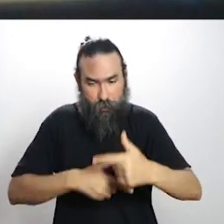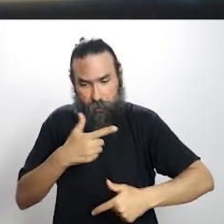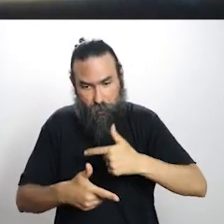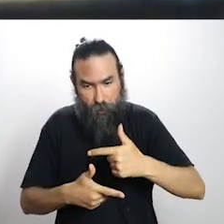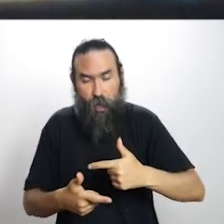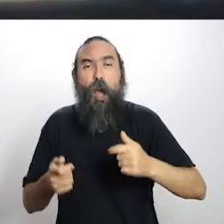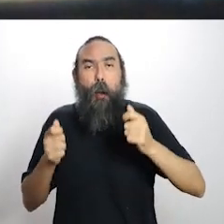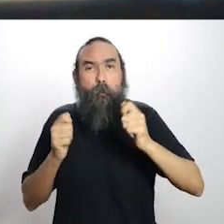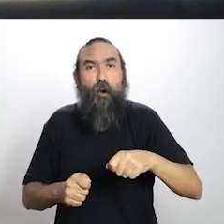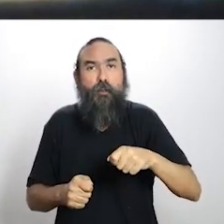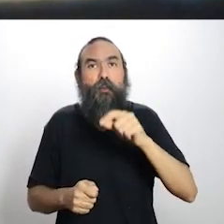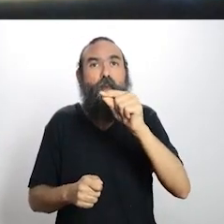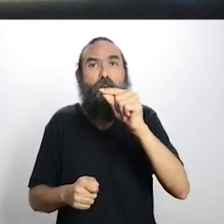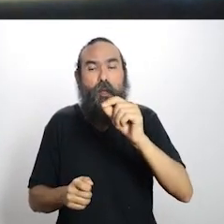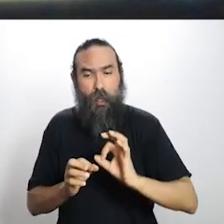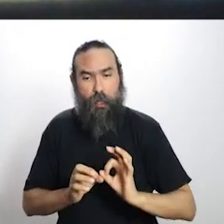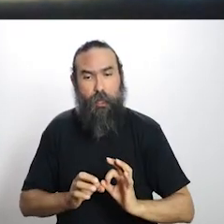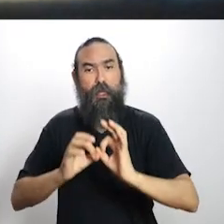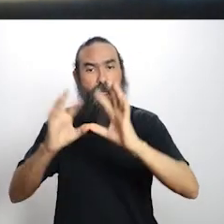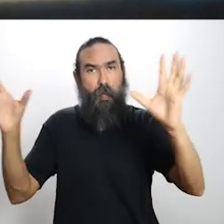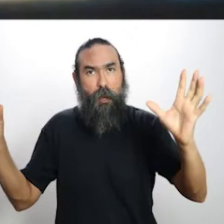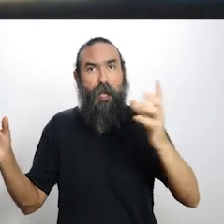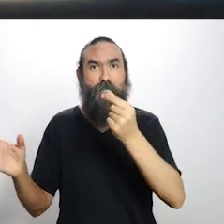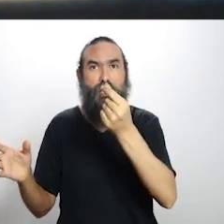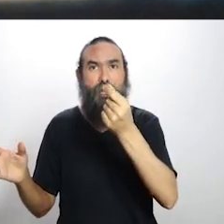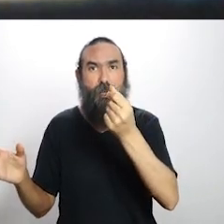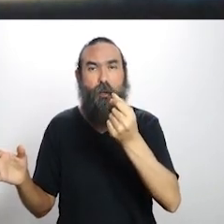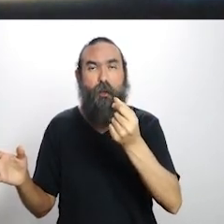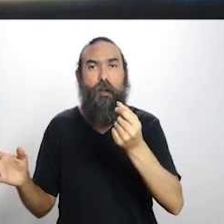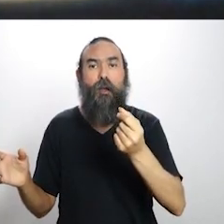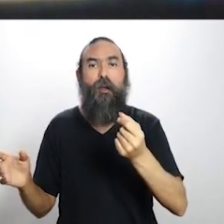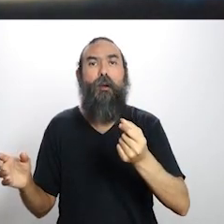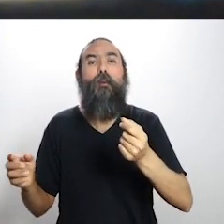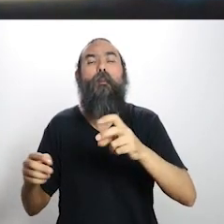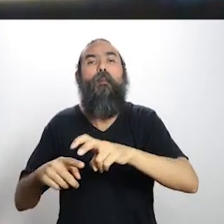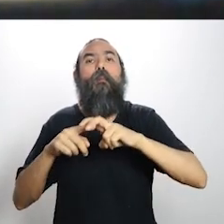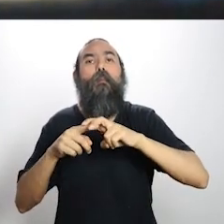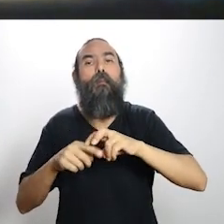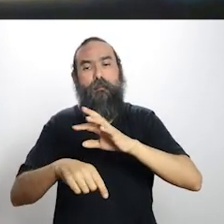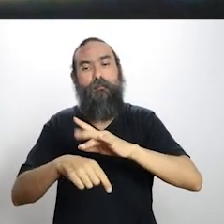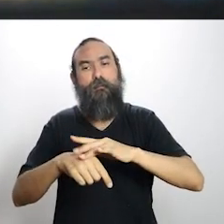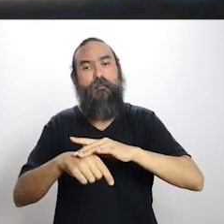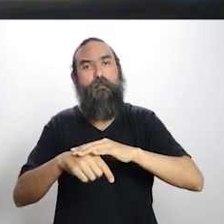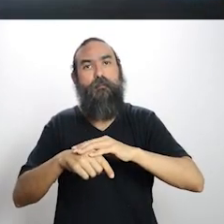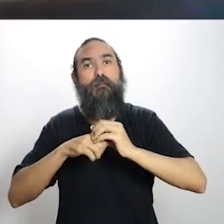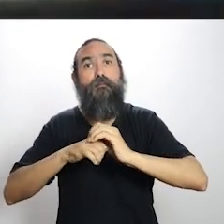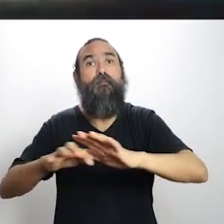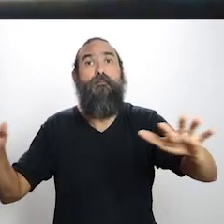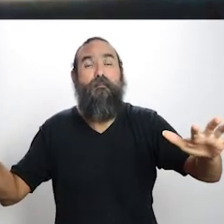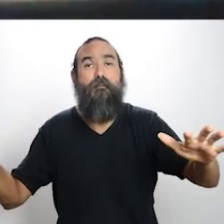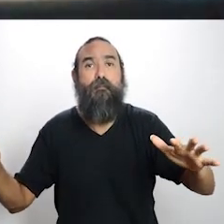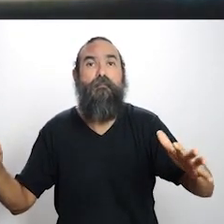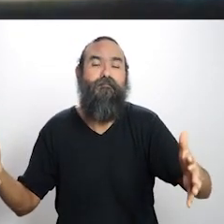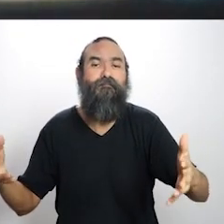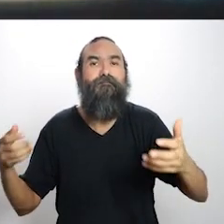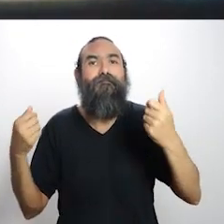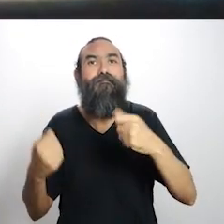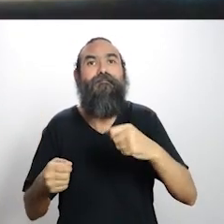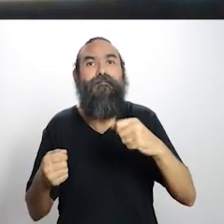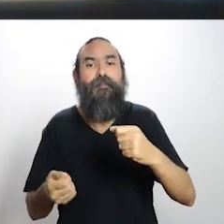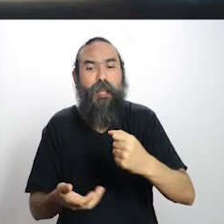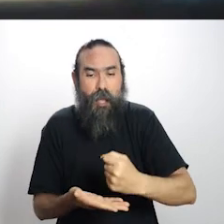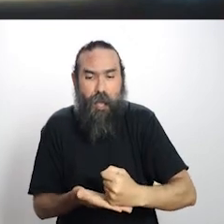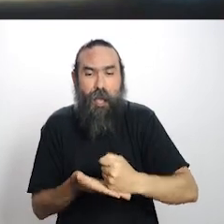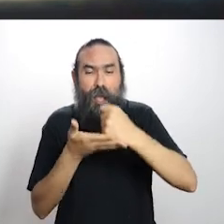situações extraordinárias para uso de recurso considerando que a lei tem o objetivo maior de amparar os